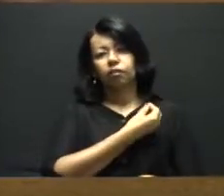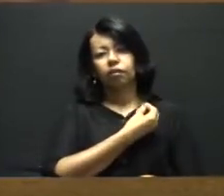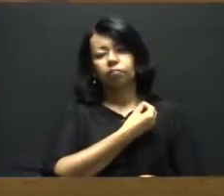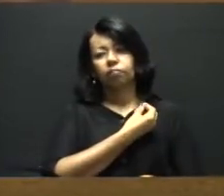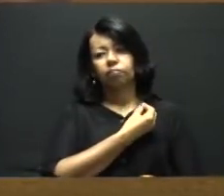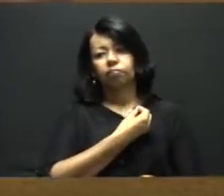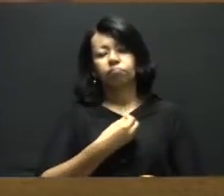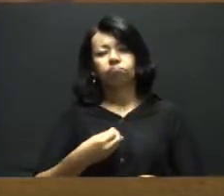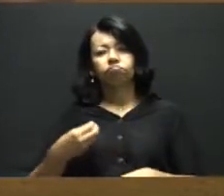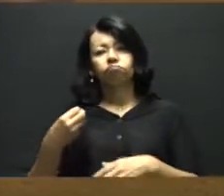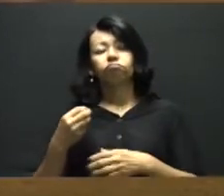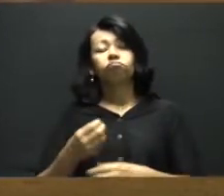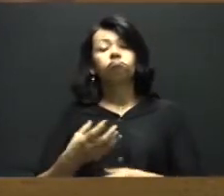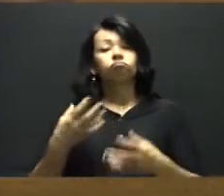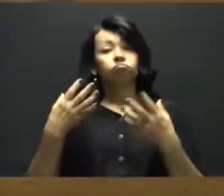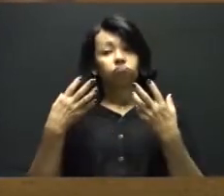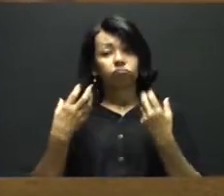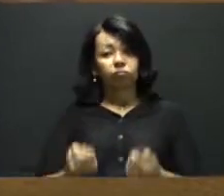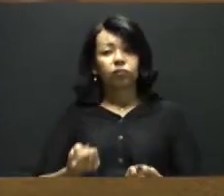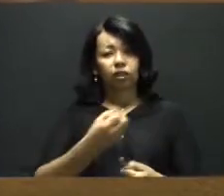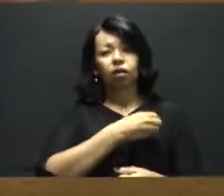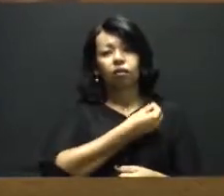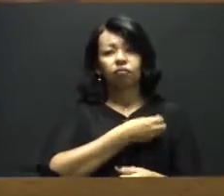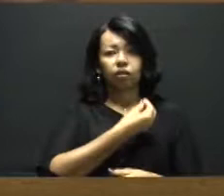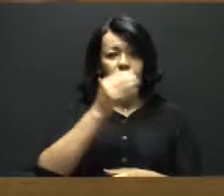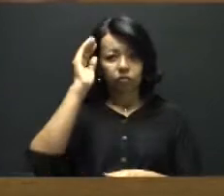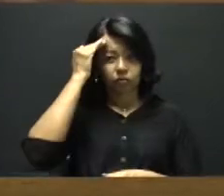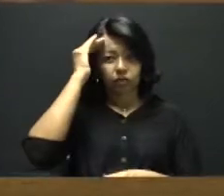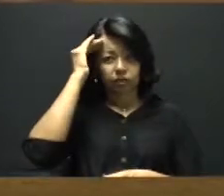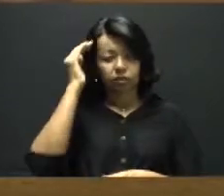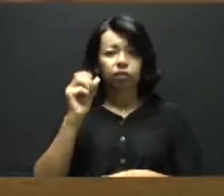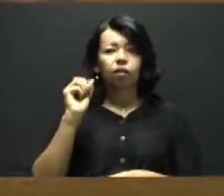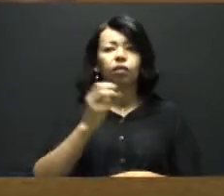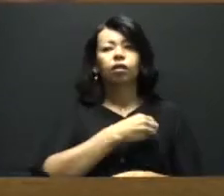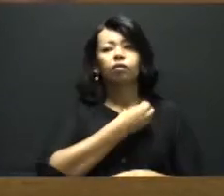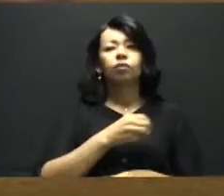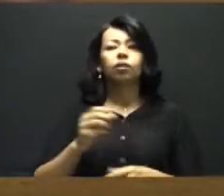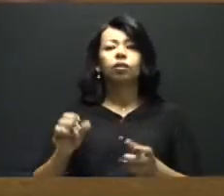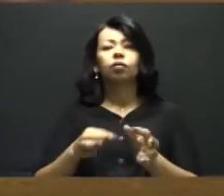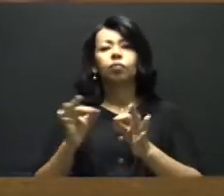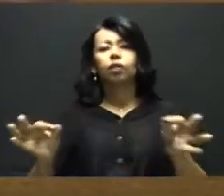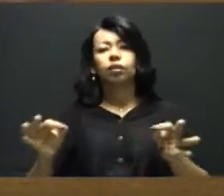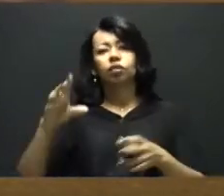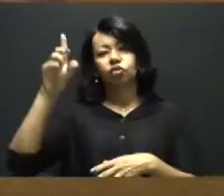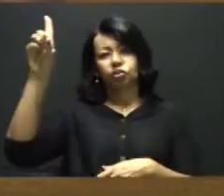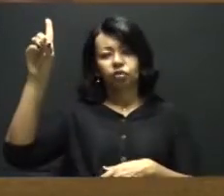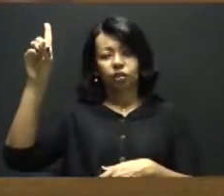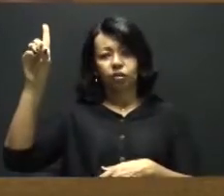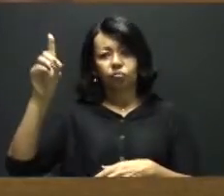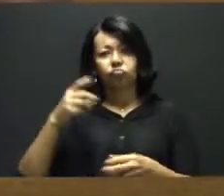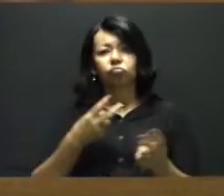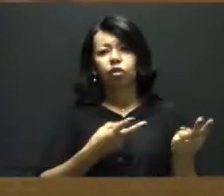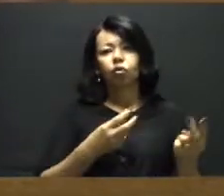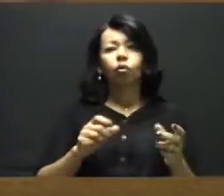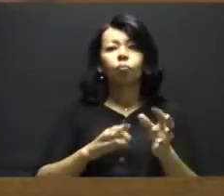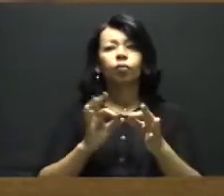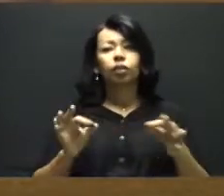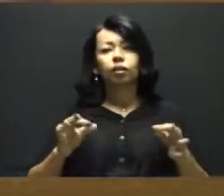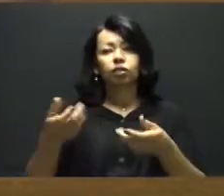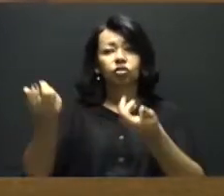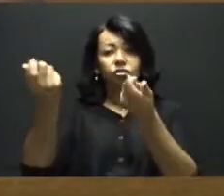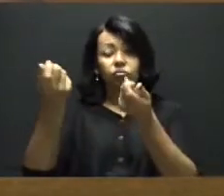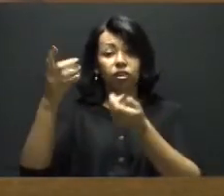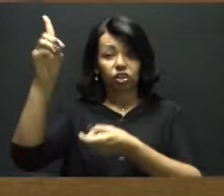a vida concientizar que a vida é um presente deus e como presente de deus